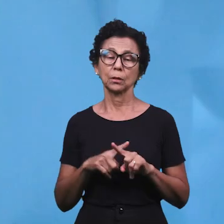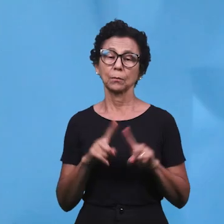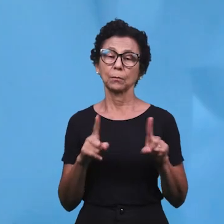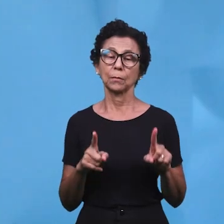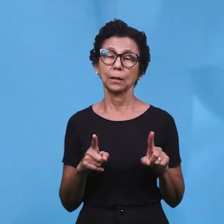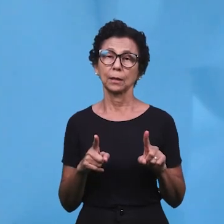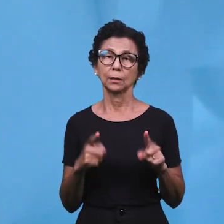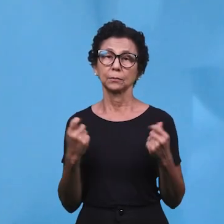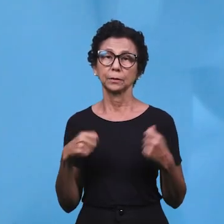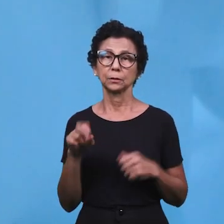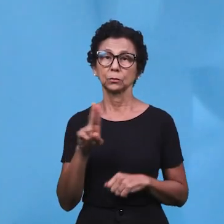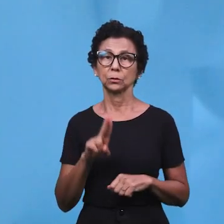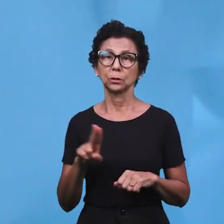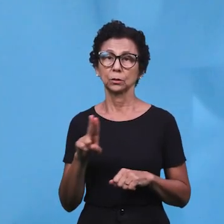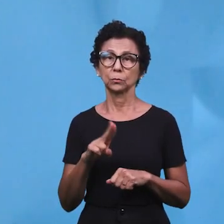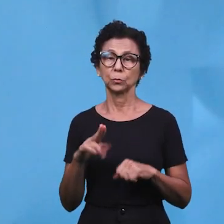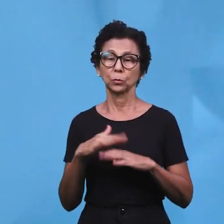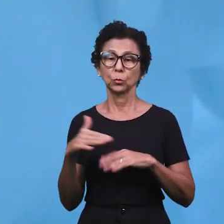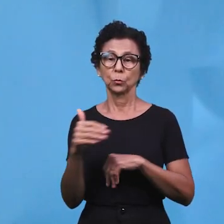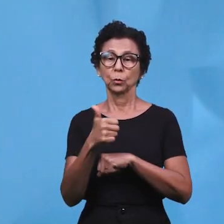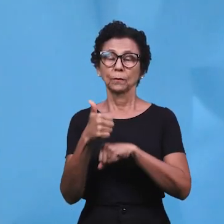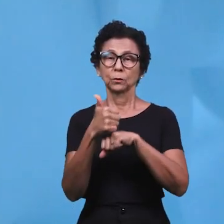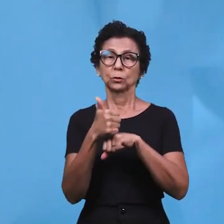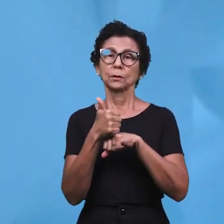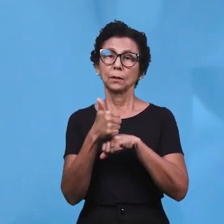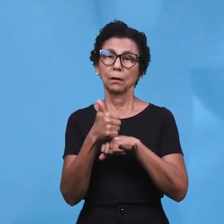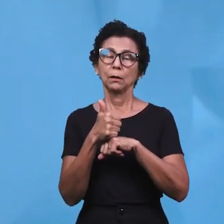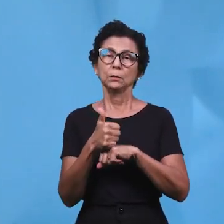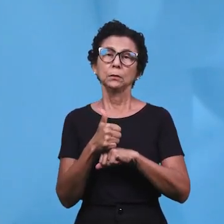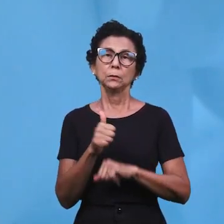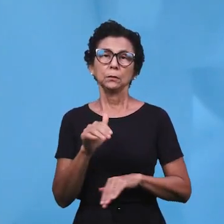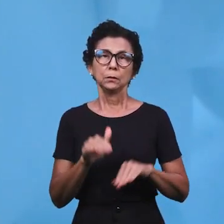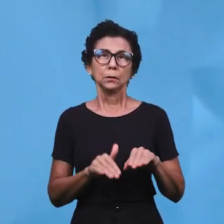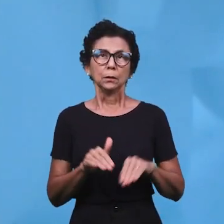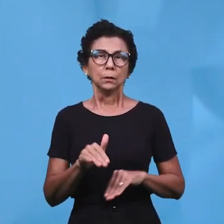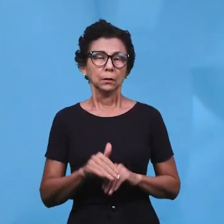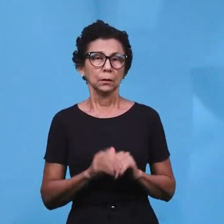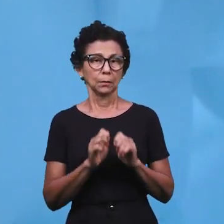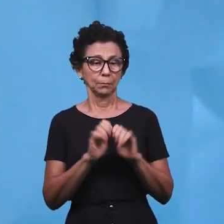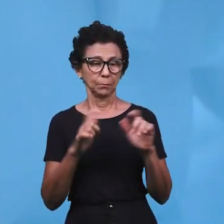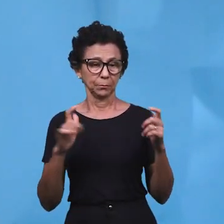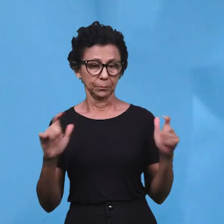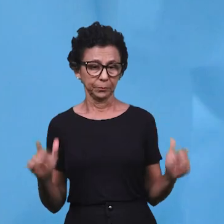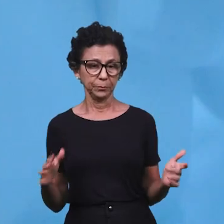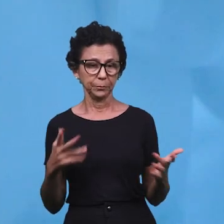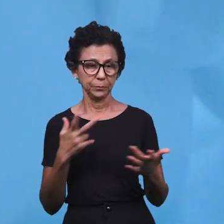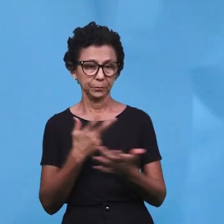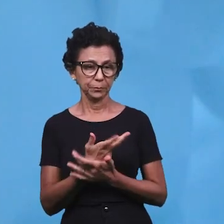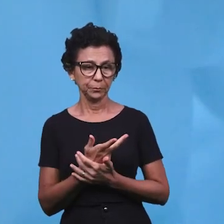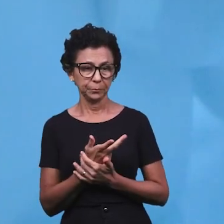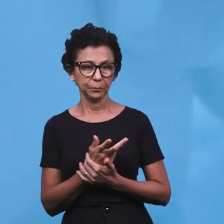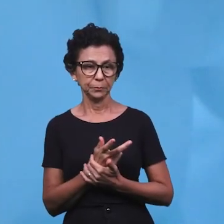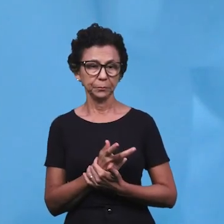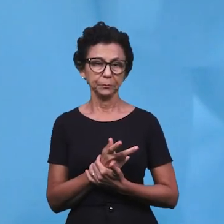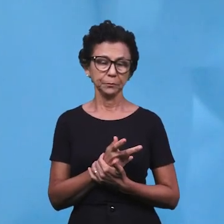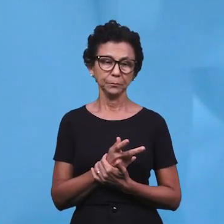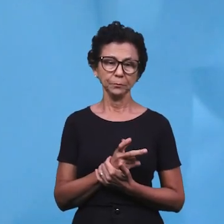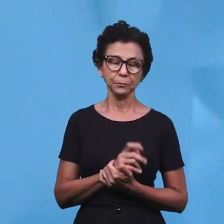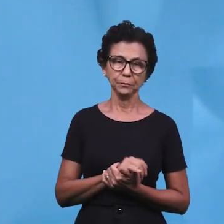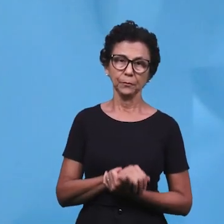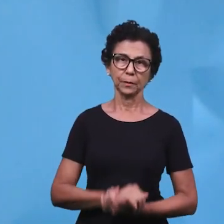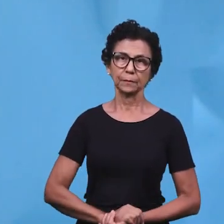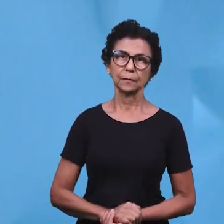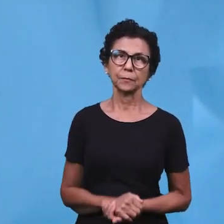ser utilizadas com orientação profissional. Porque às vezes, ou na maioria das vezes, a gente